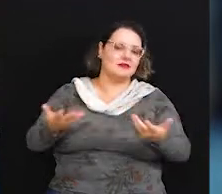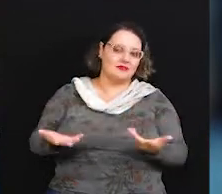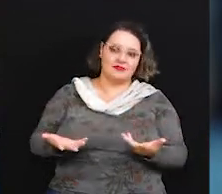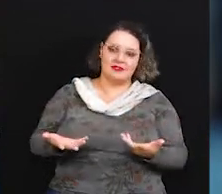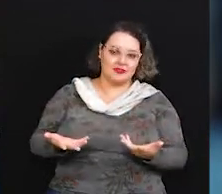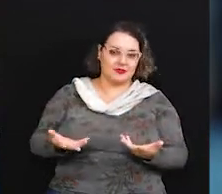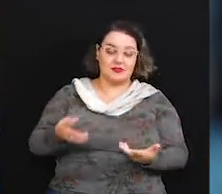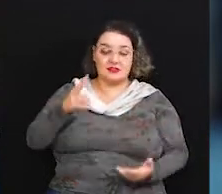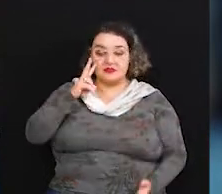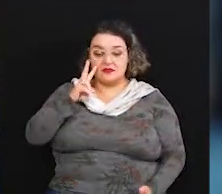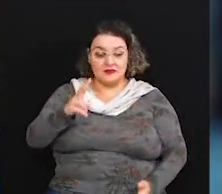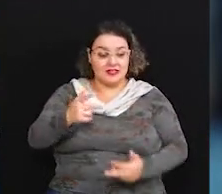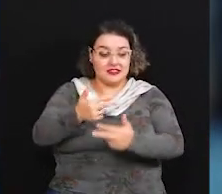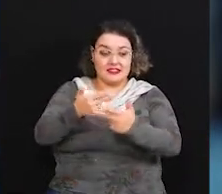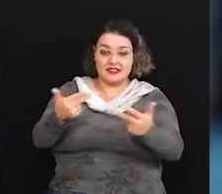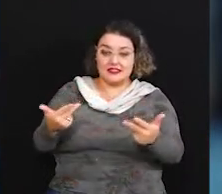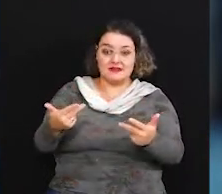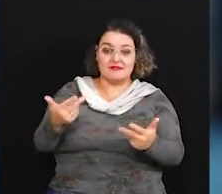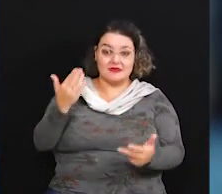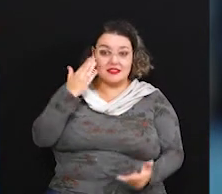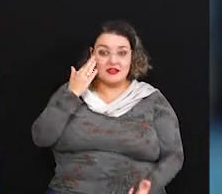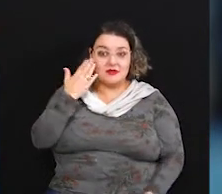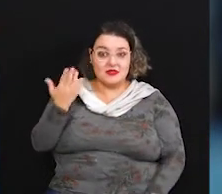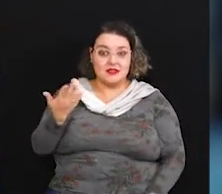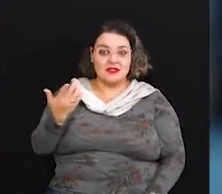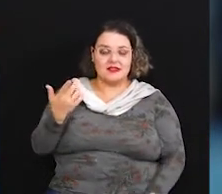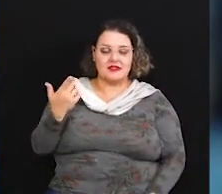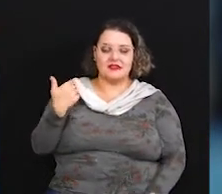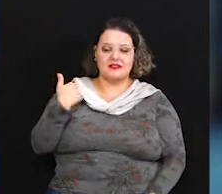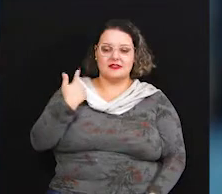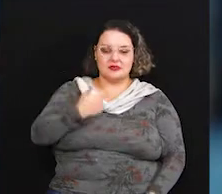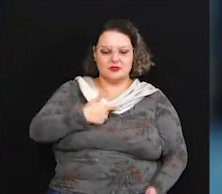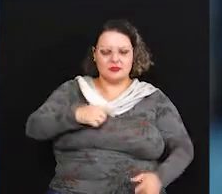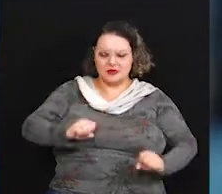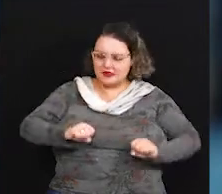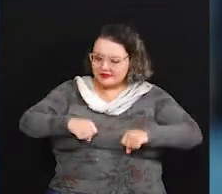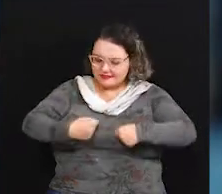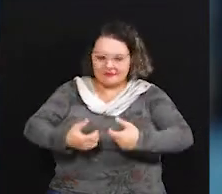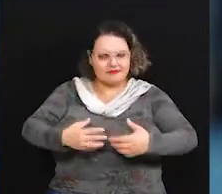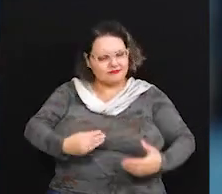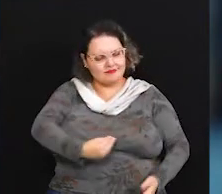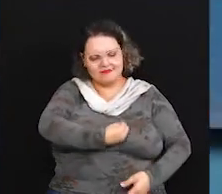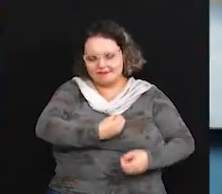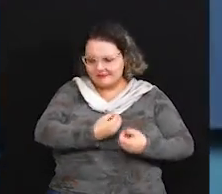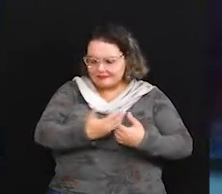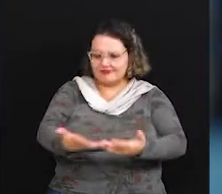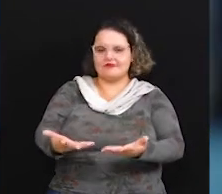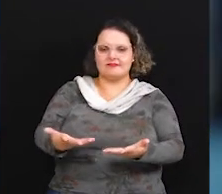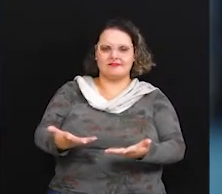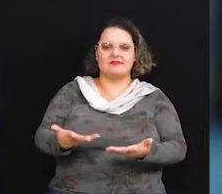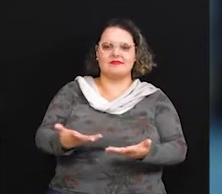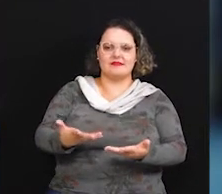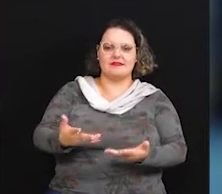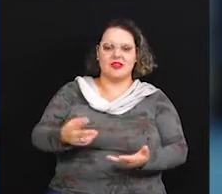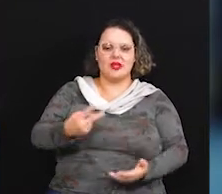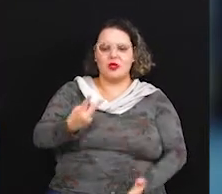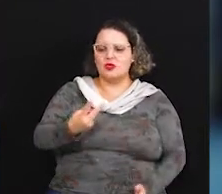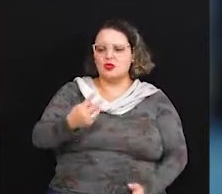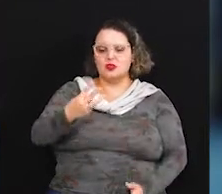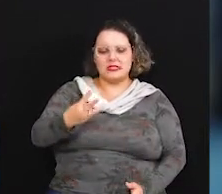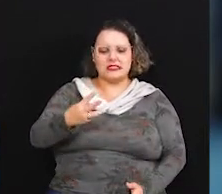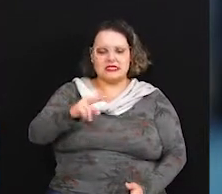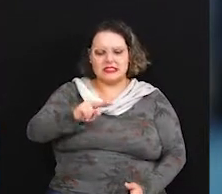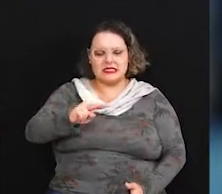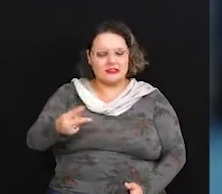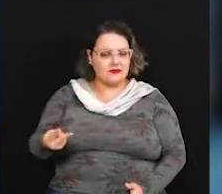recompensador você ver essas coisas, sabe? Saber que a gente se dedica bastante. Eu venho 2, 3